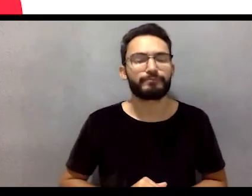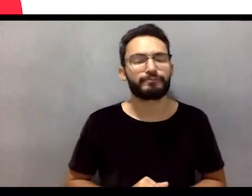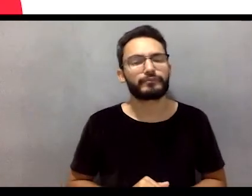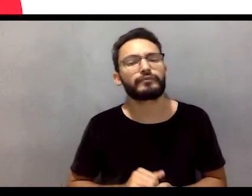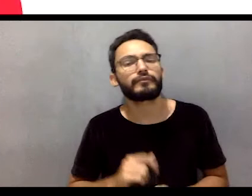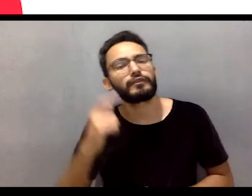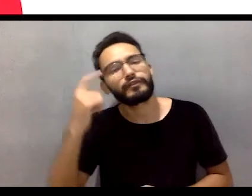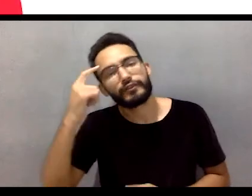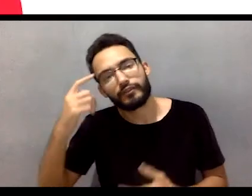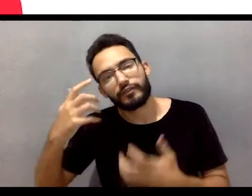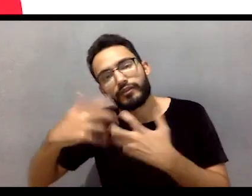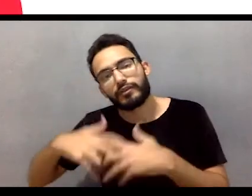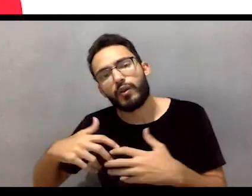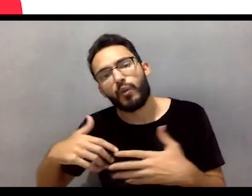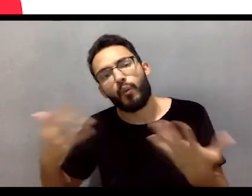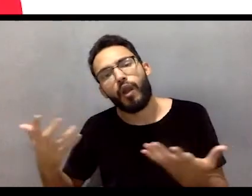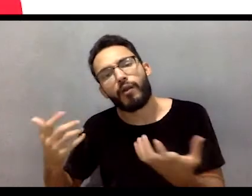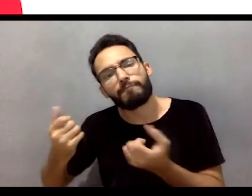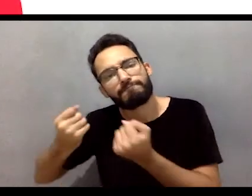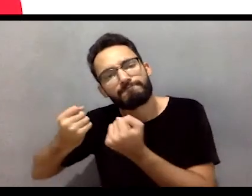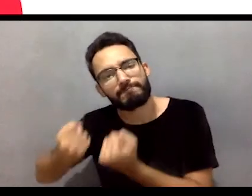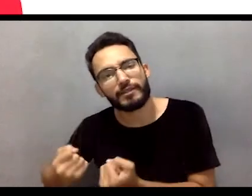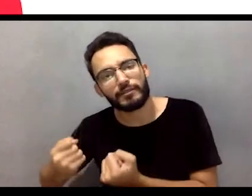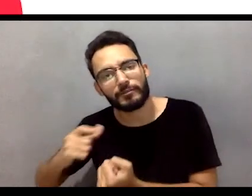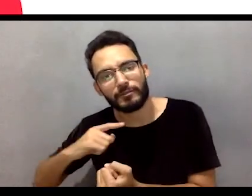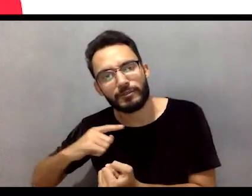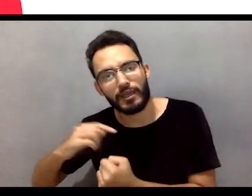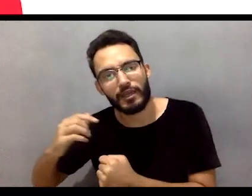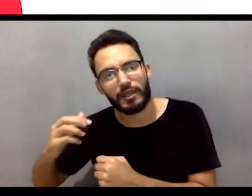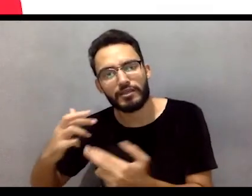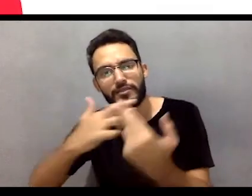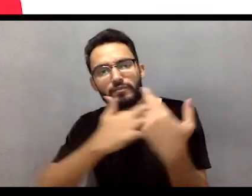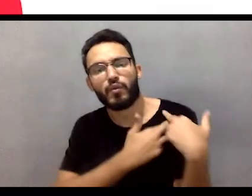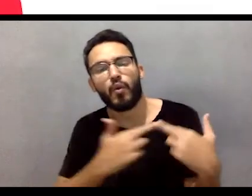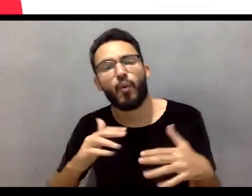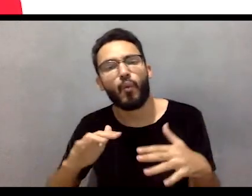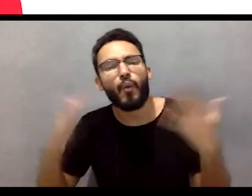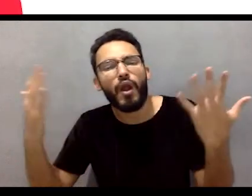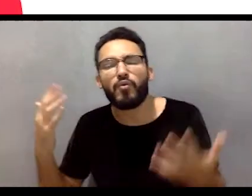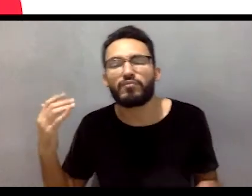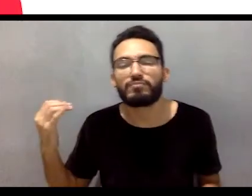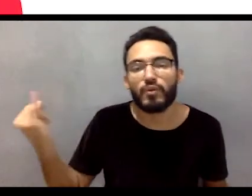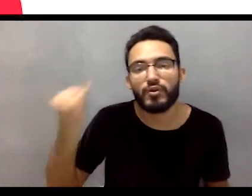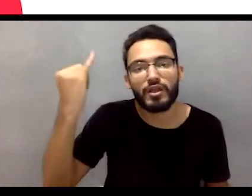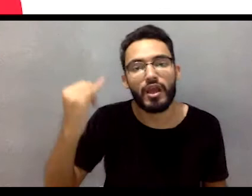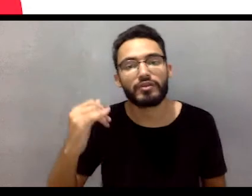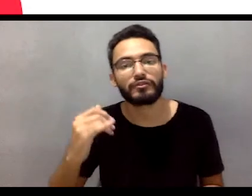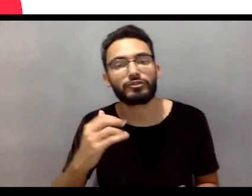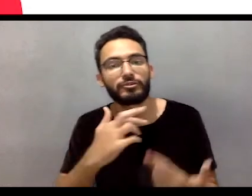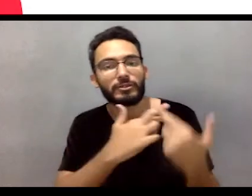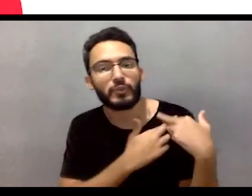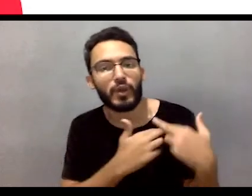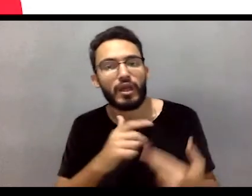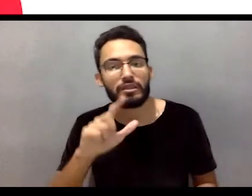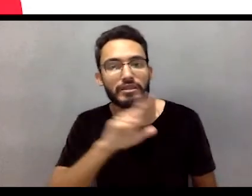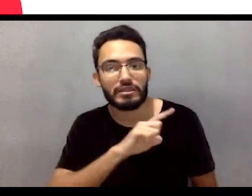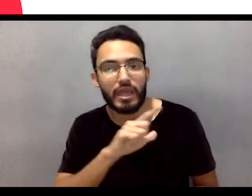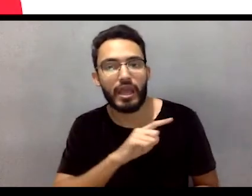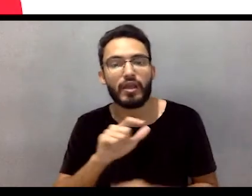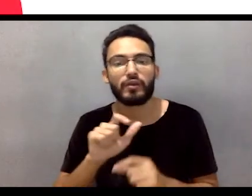qual que é o peso deste direcionador? O quão importante é